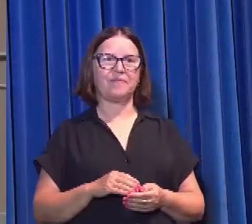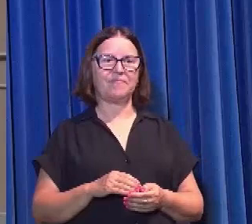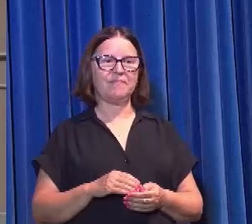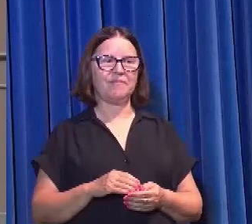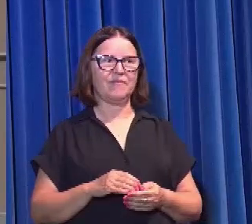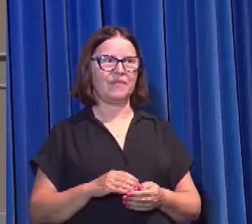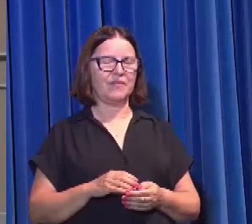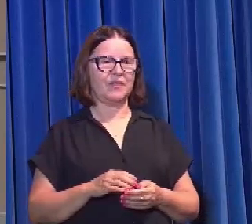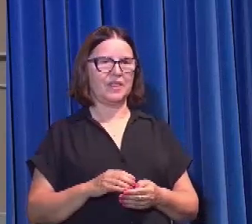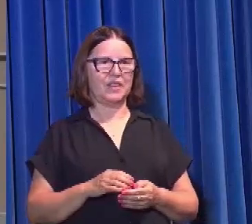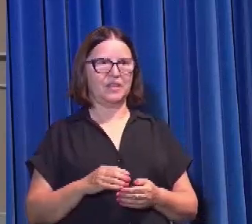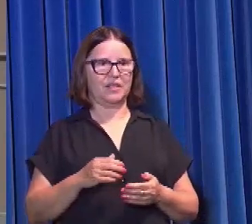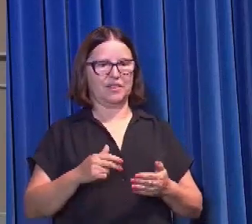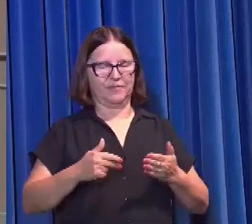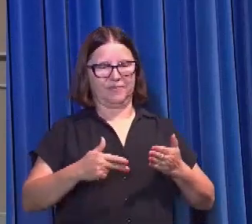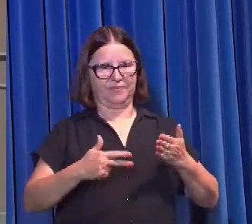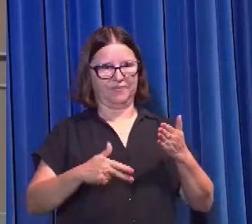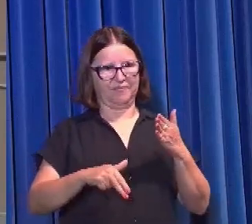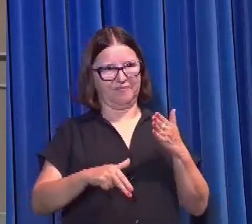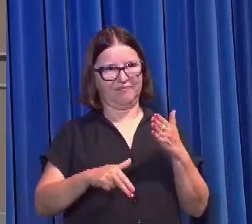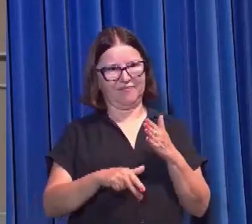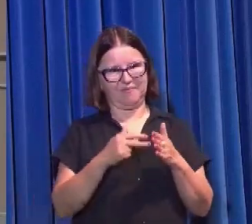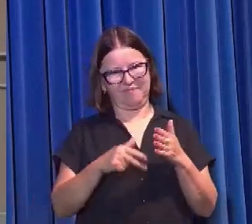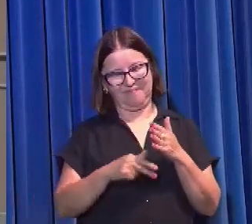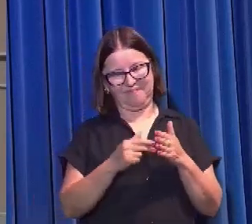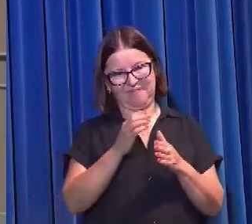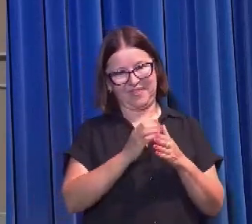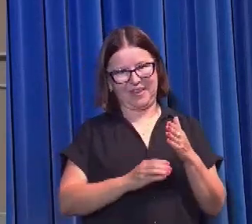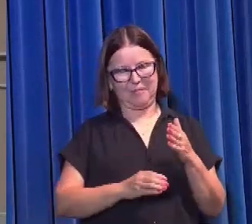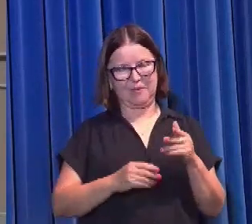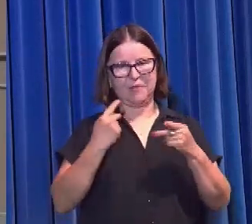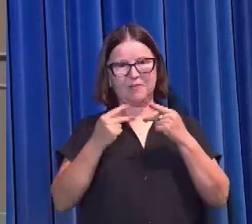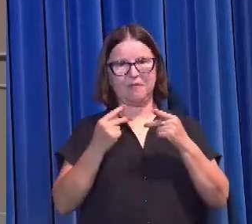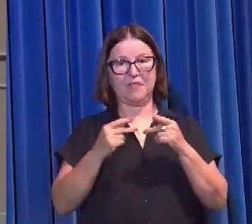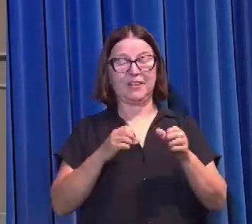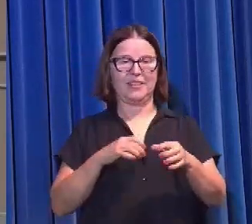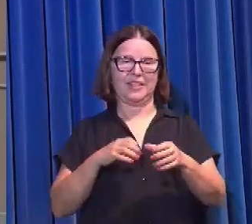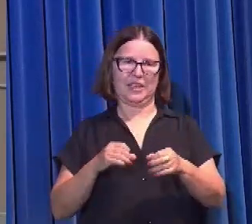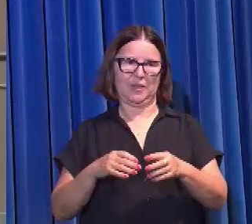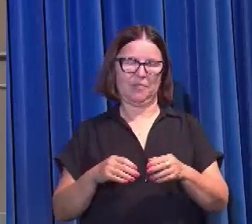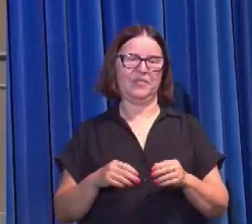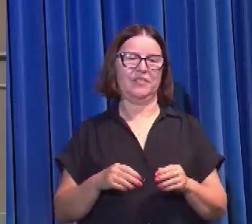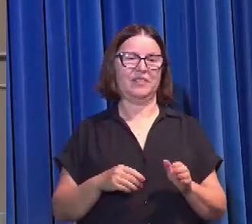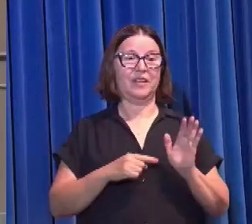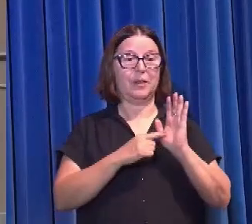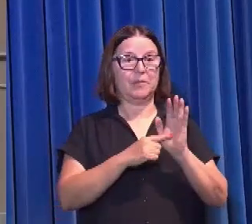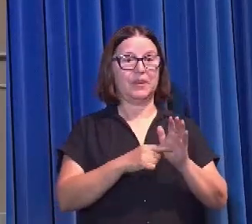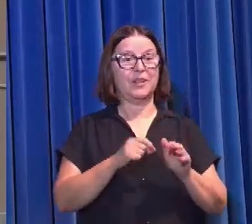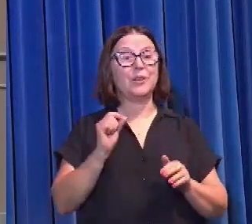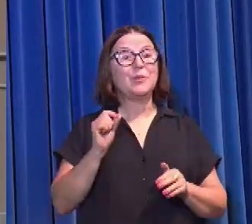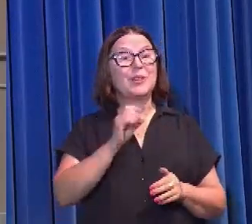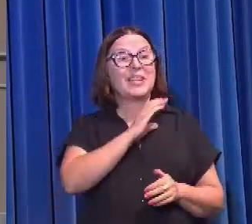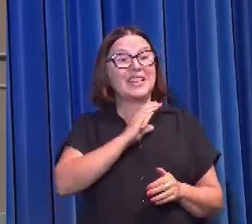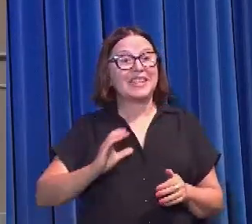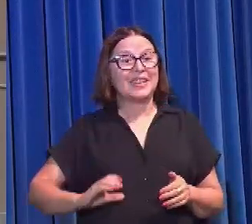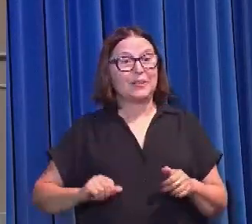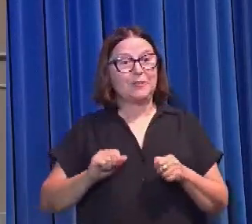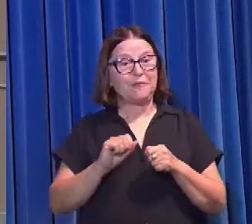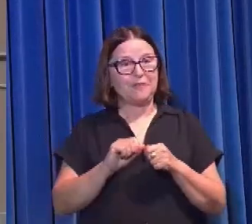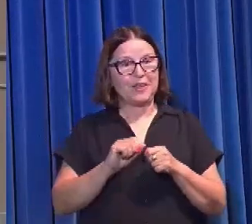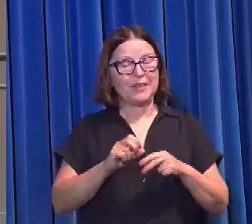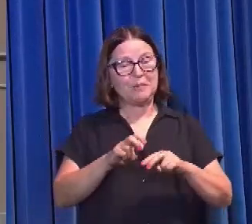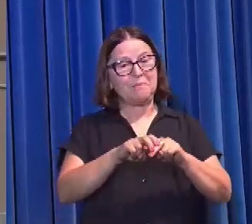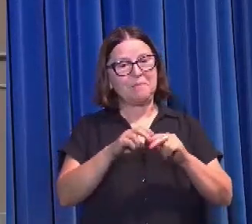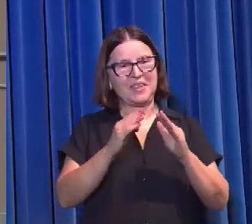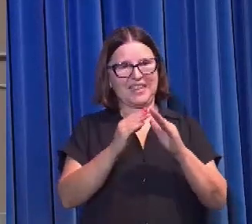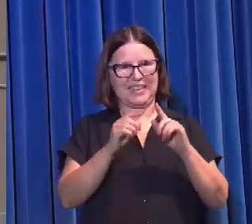primeiros capítulos tratam da doutrina, onde ele apresenta o que Cristo fez em favor da igreja, os privilégios que nos